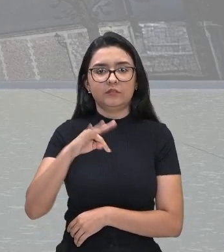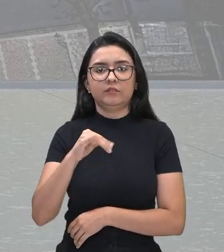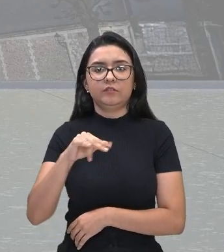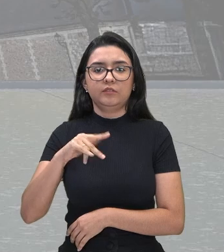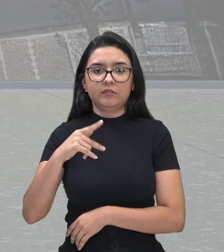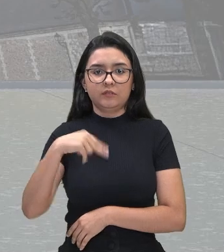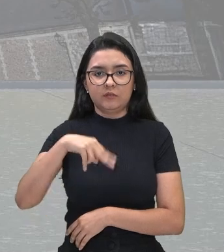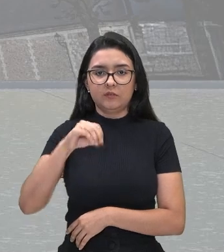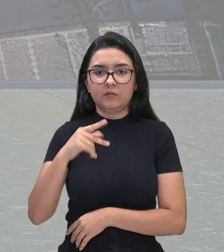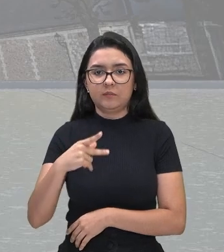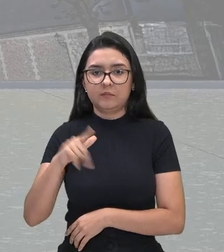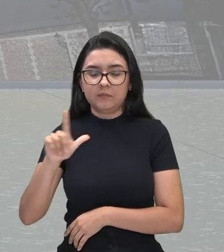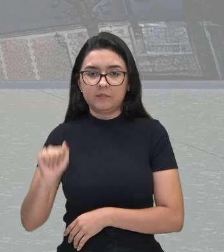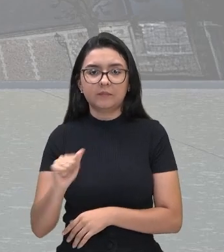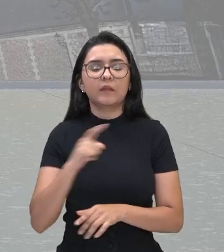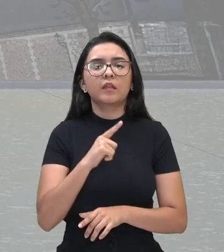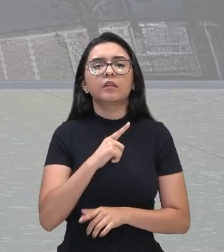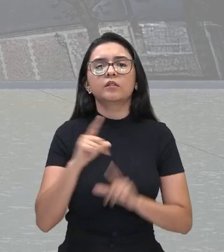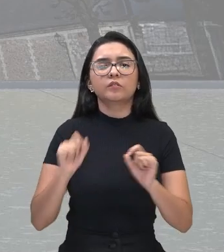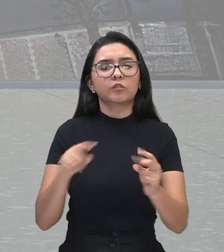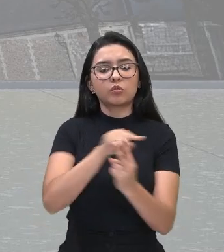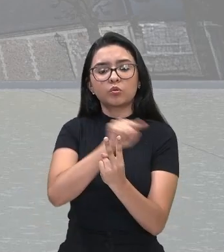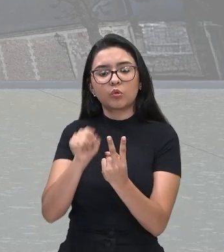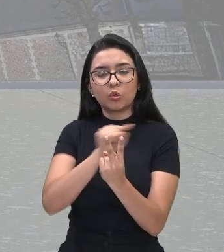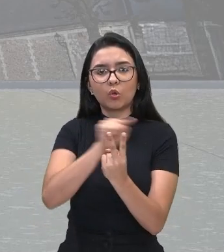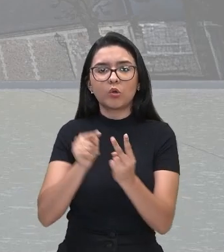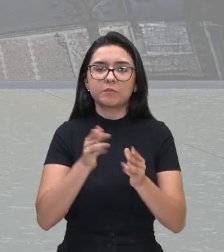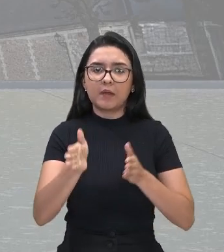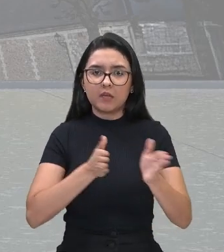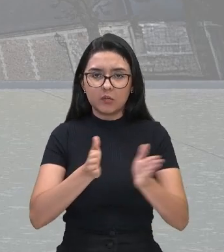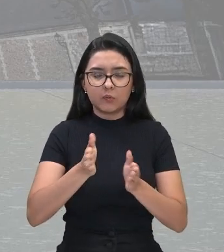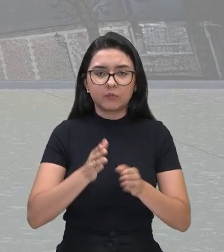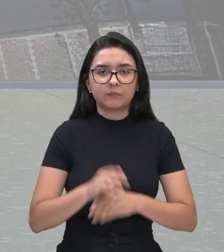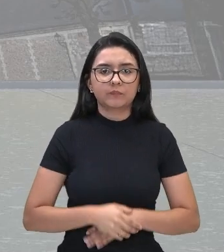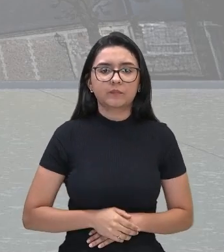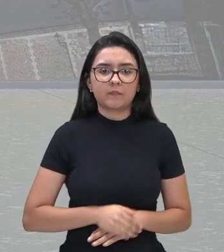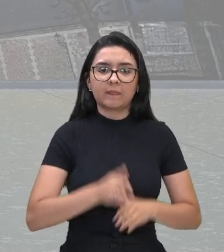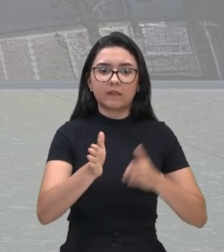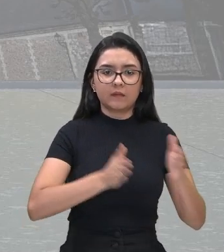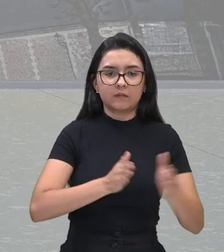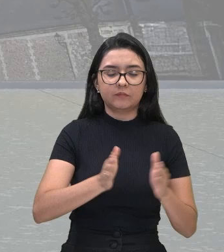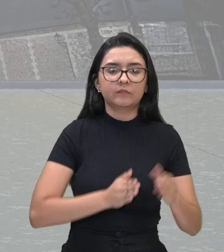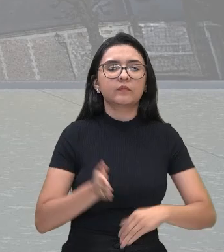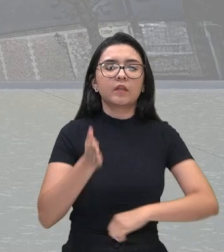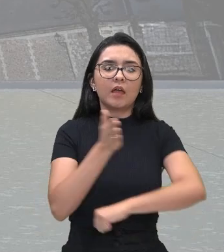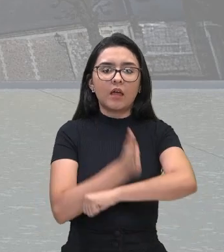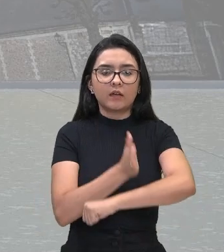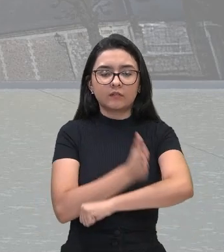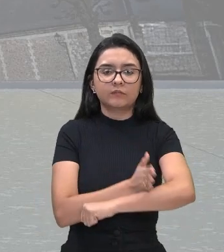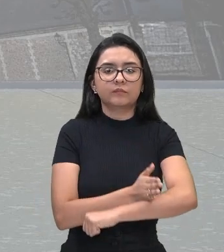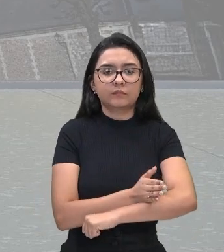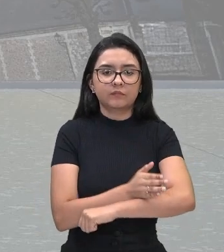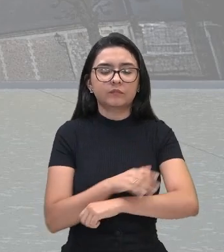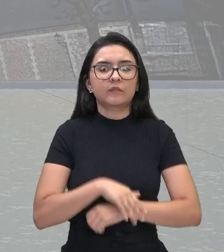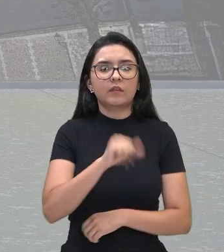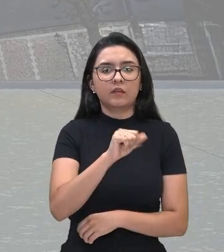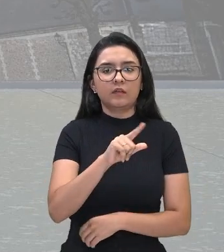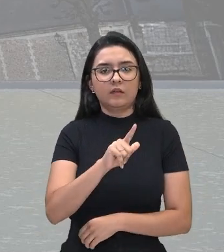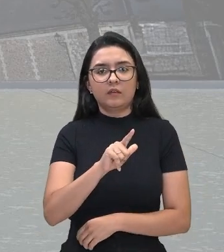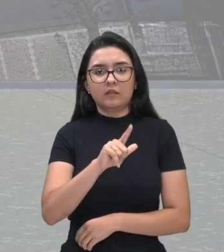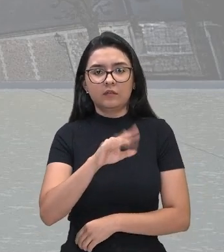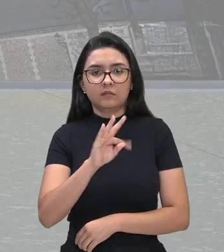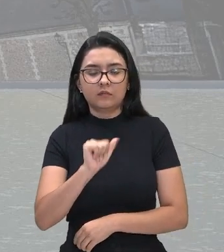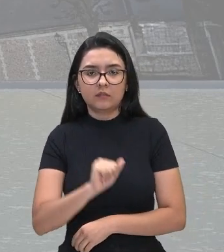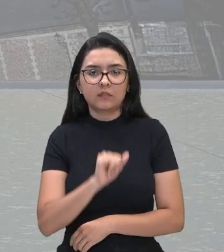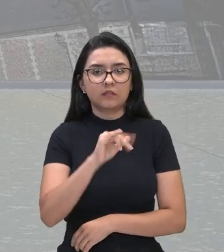453. Ela é dividida em dois períodos, a Alta Idade Média, do século V ao século